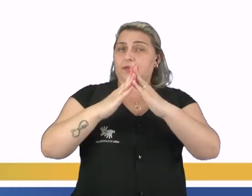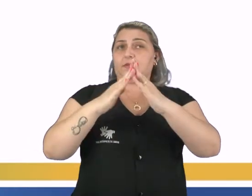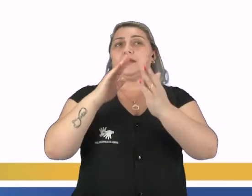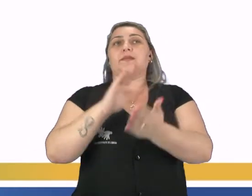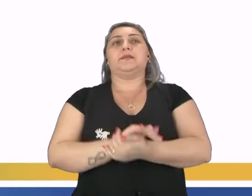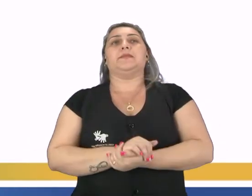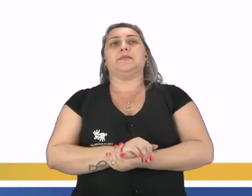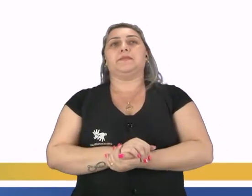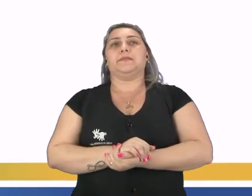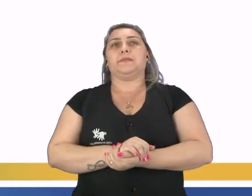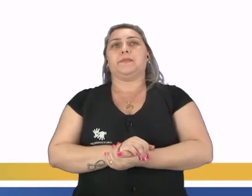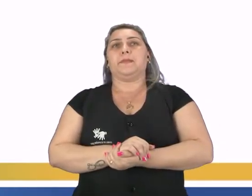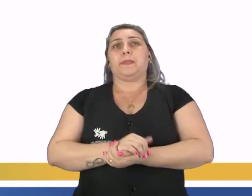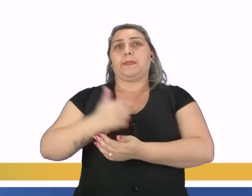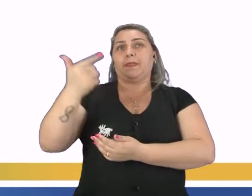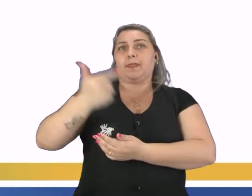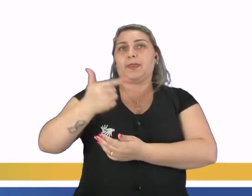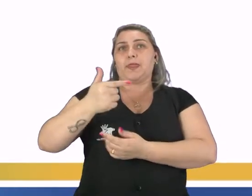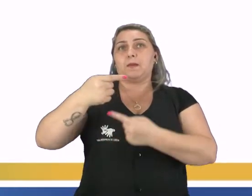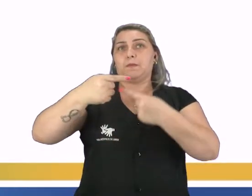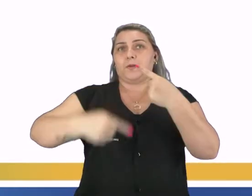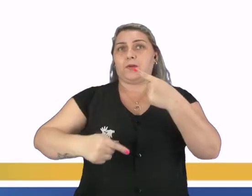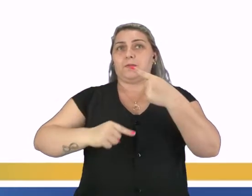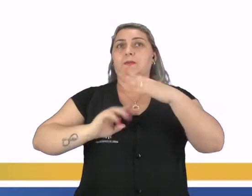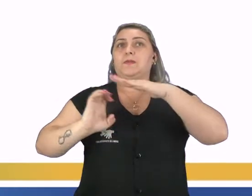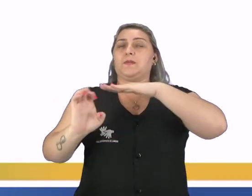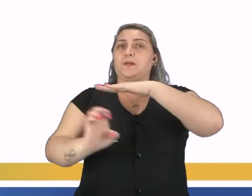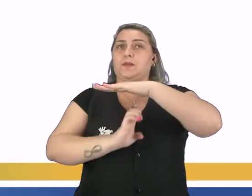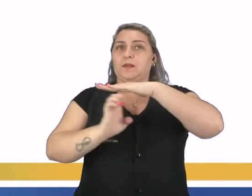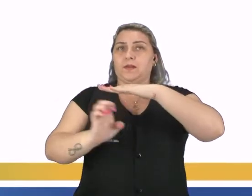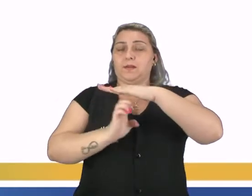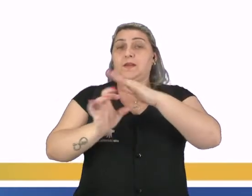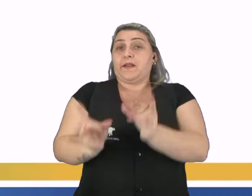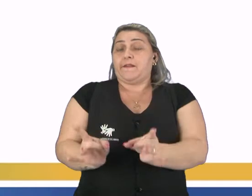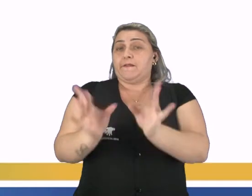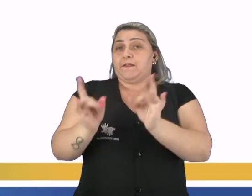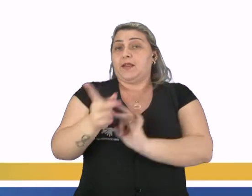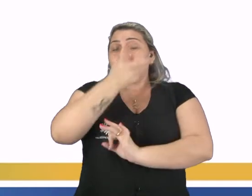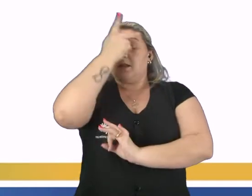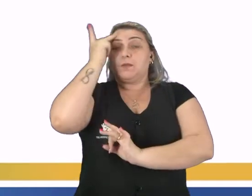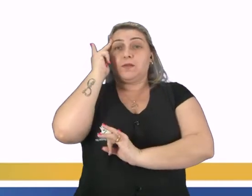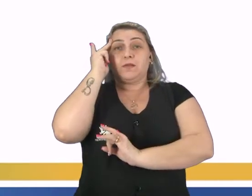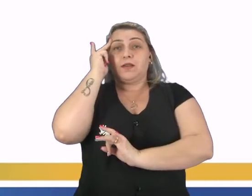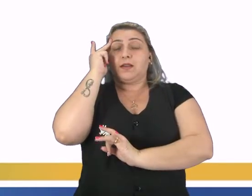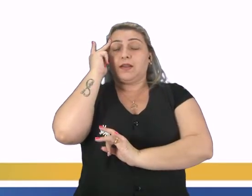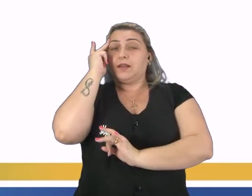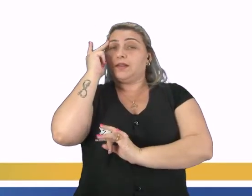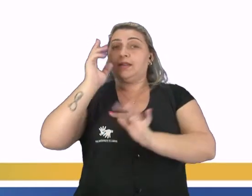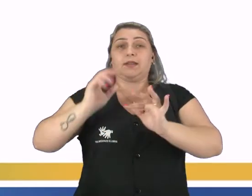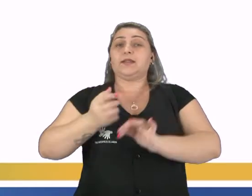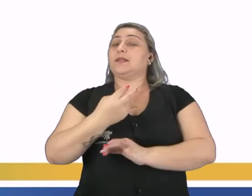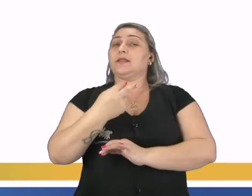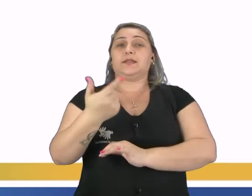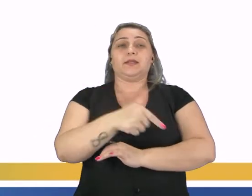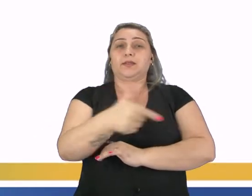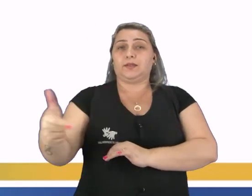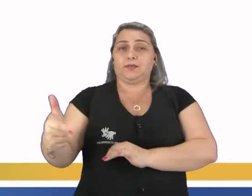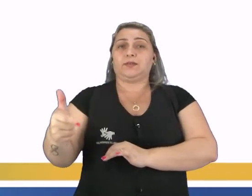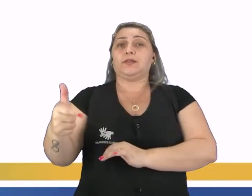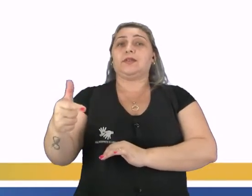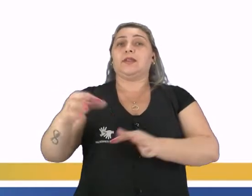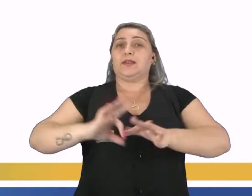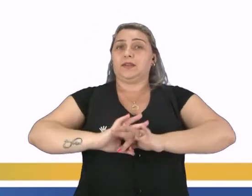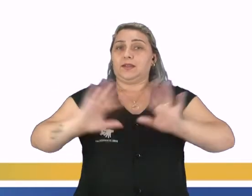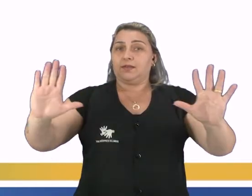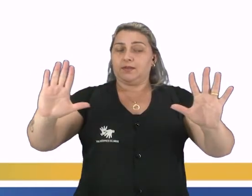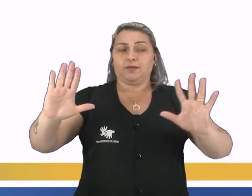Em domicílio. Segundo, proibido o comércio ambulante de camelô sem autorização. Comércio ambulante, já tratamos